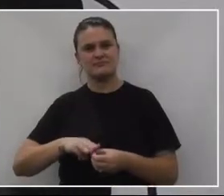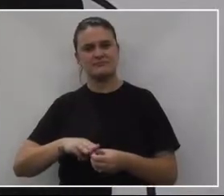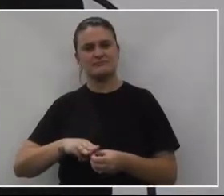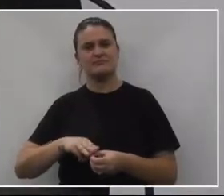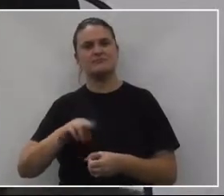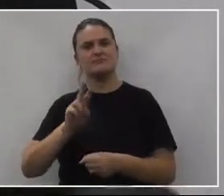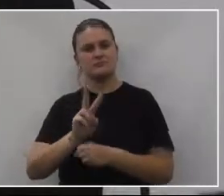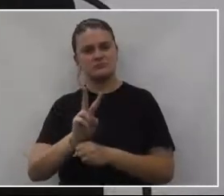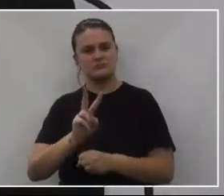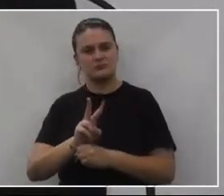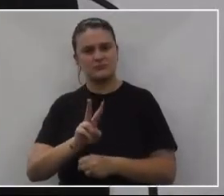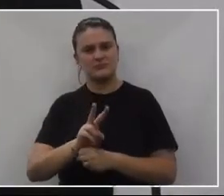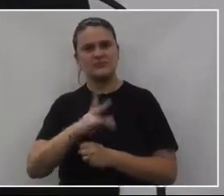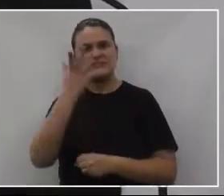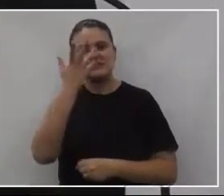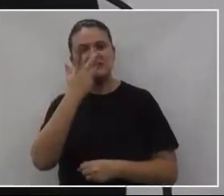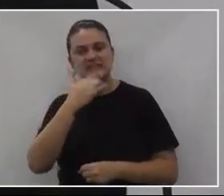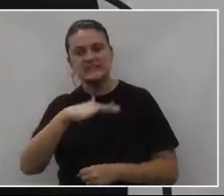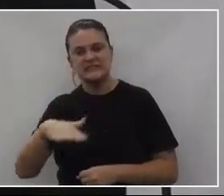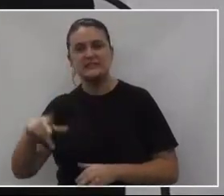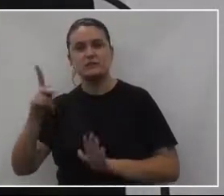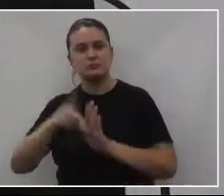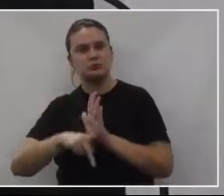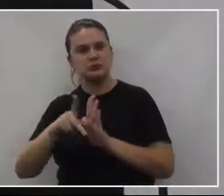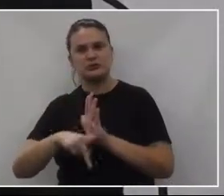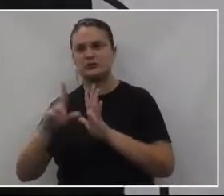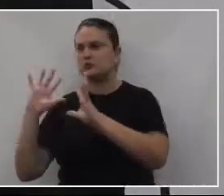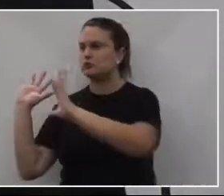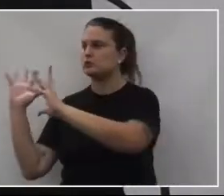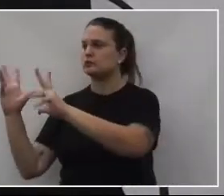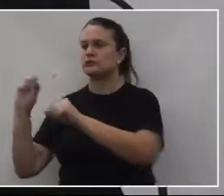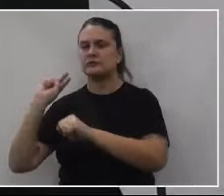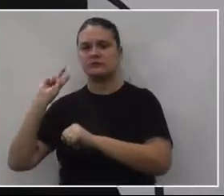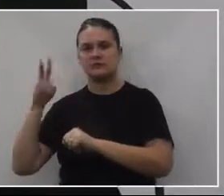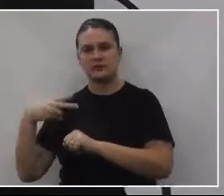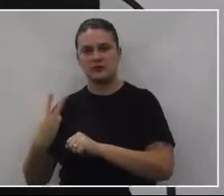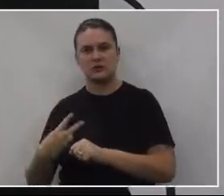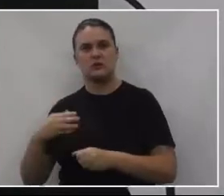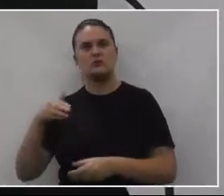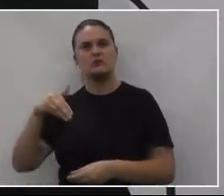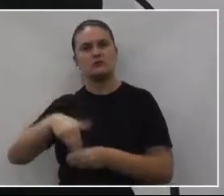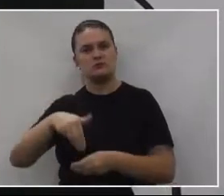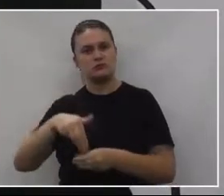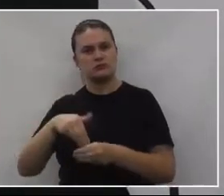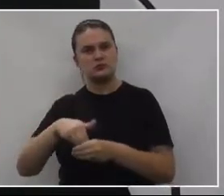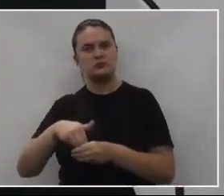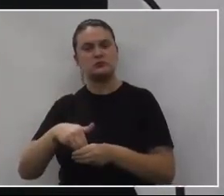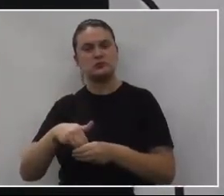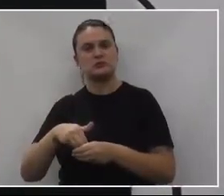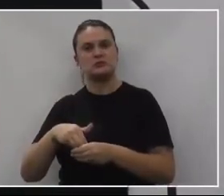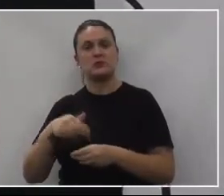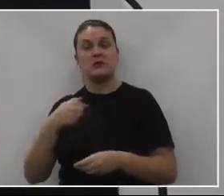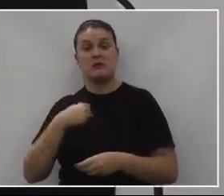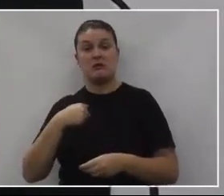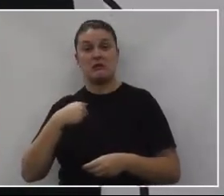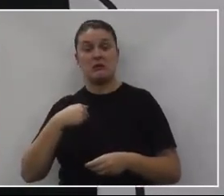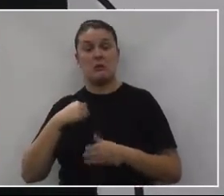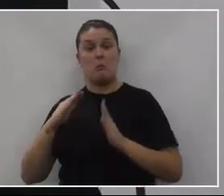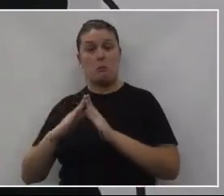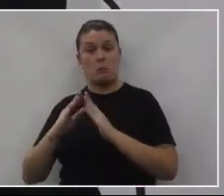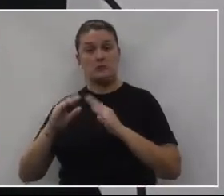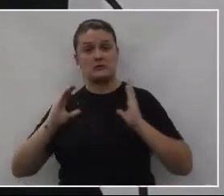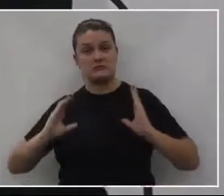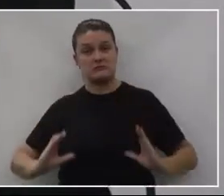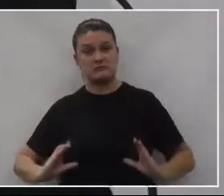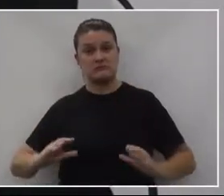evasão escolar por meio de um projeto aqui aprovado por unanimidade. E isso muito nos honra. Eu, como munícipe, como eleitor aqui em